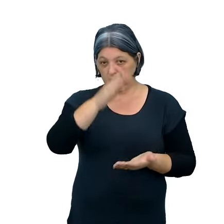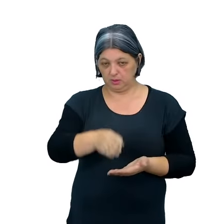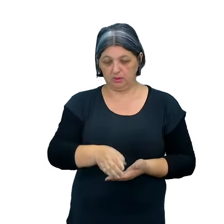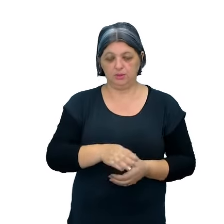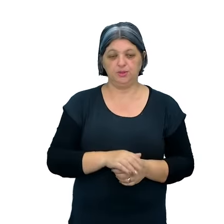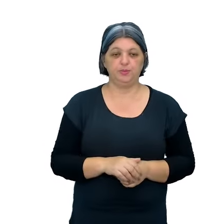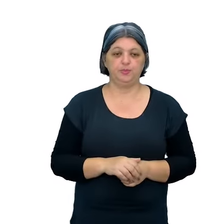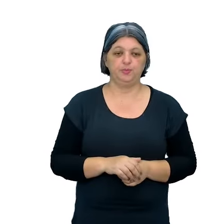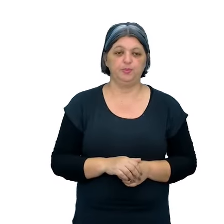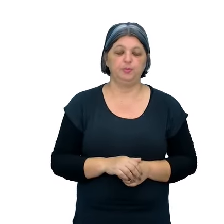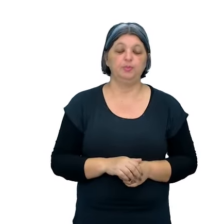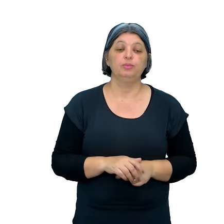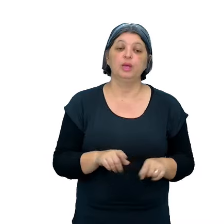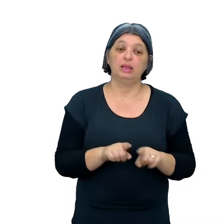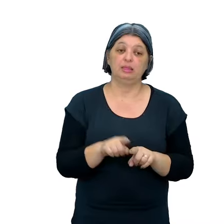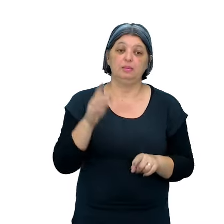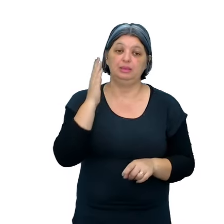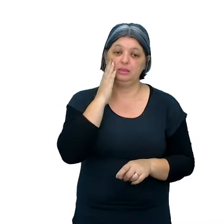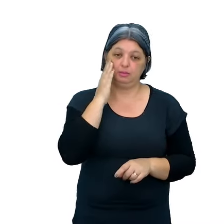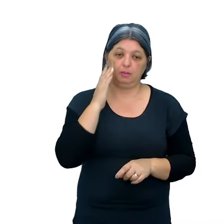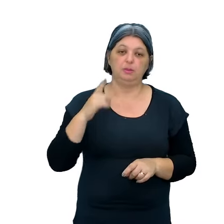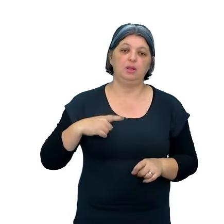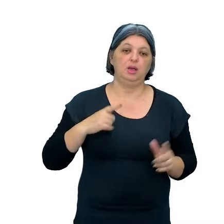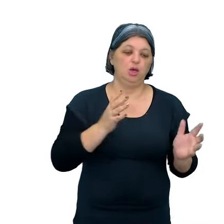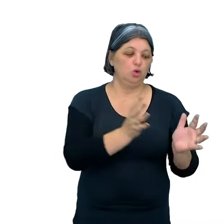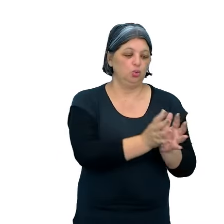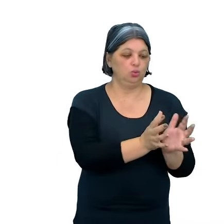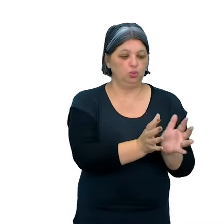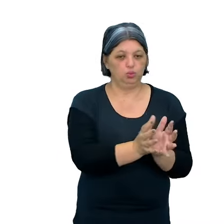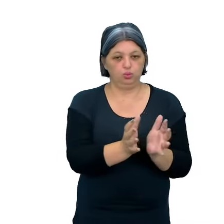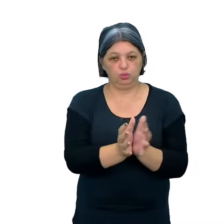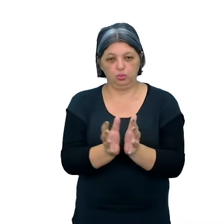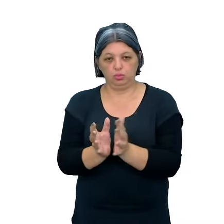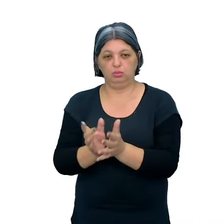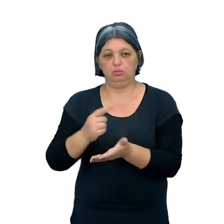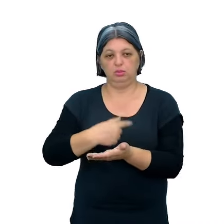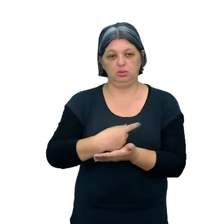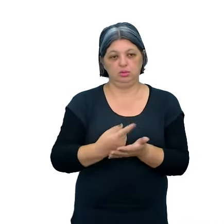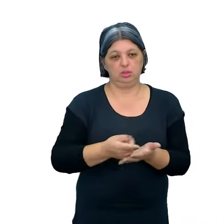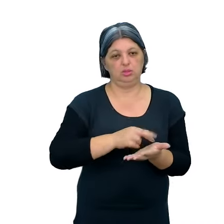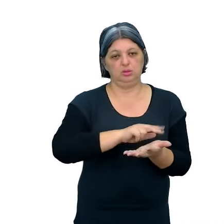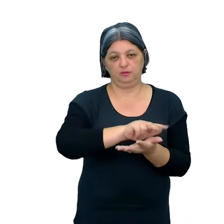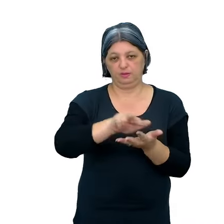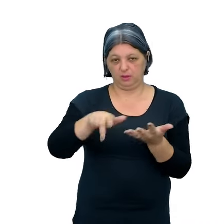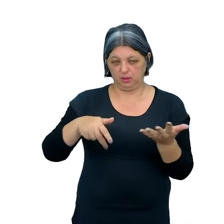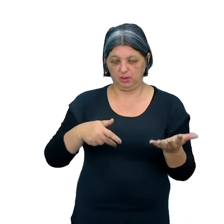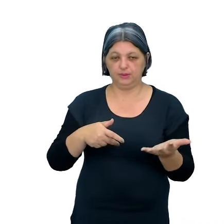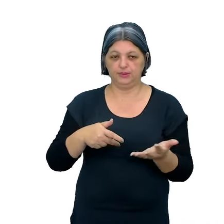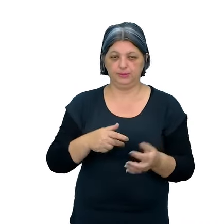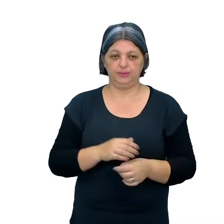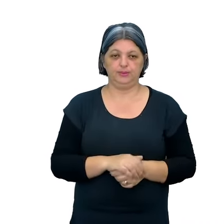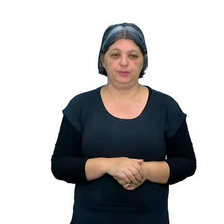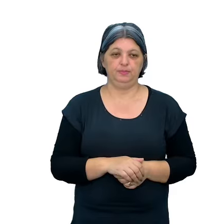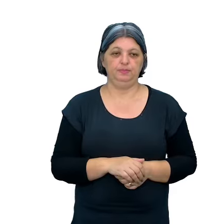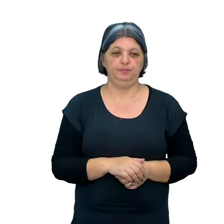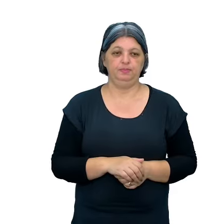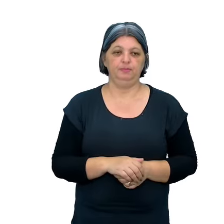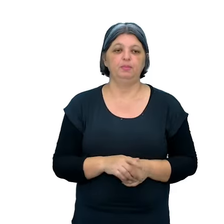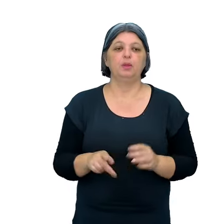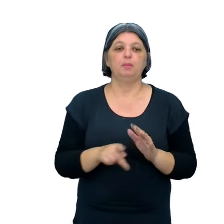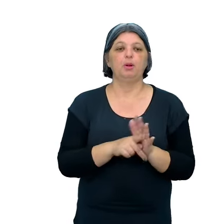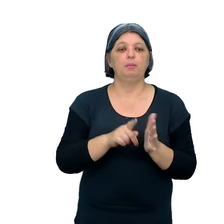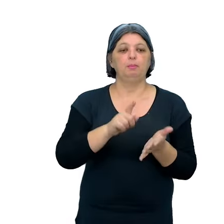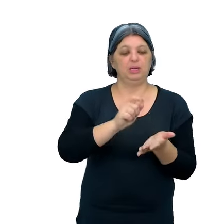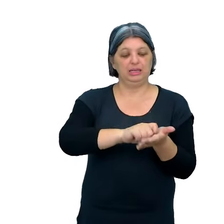nós sabemos também que existe o agrupamento desses gêneros e, portanto, eles estão dentro, às vezes, da esfera do